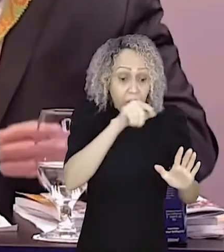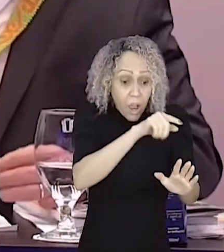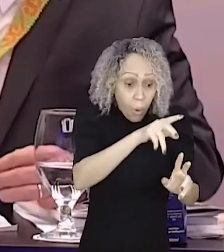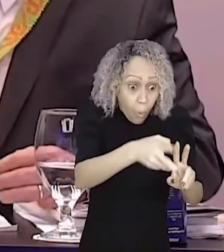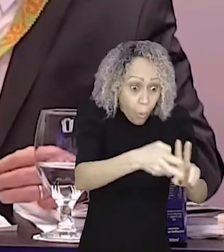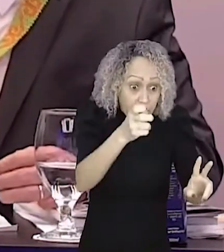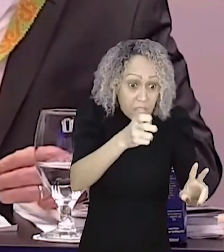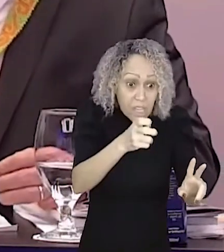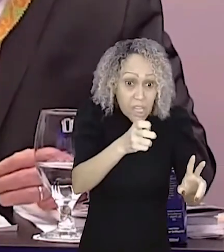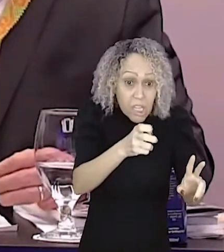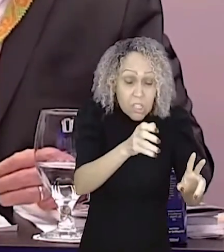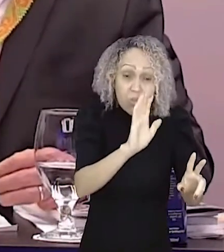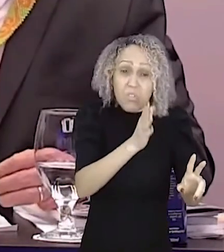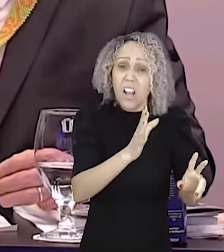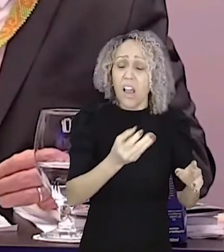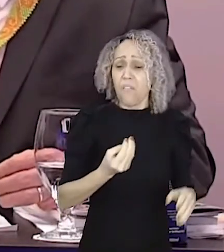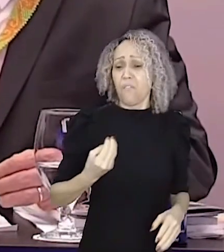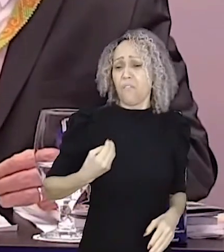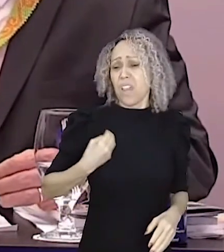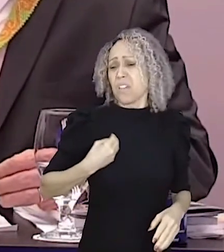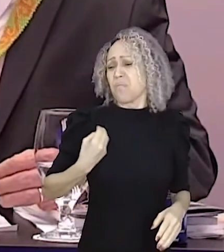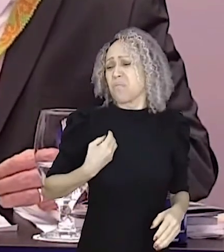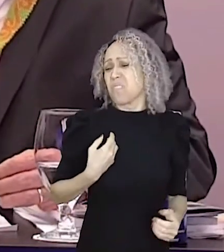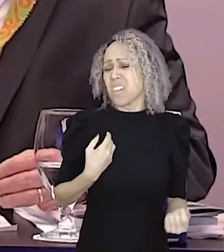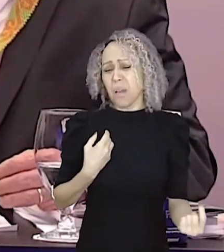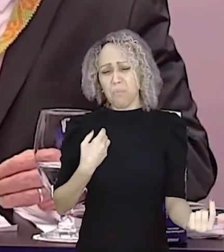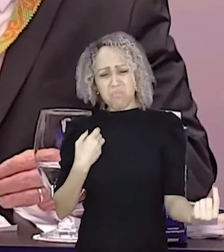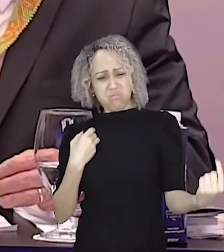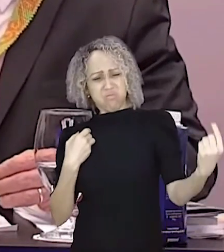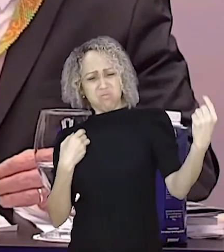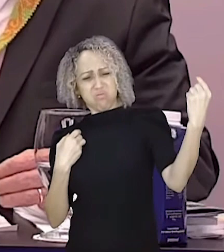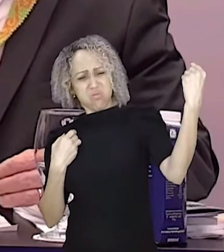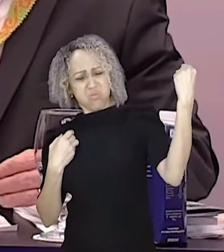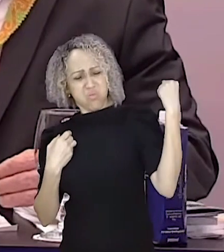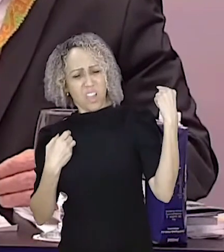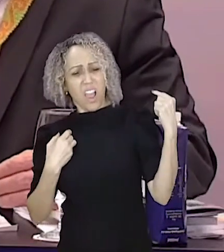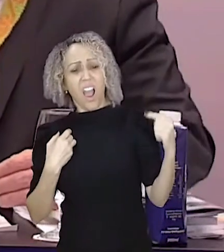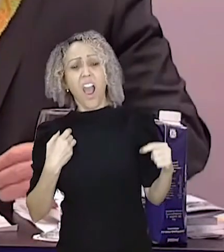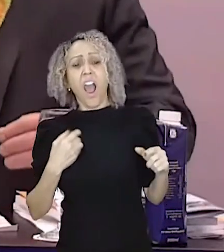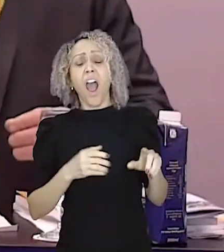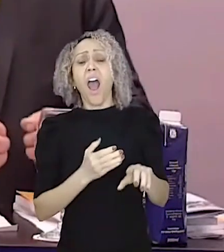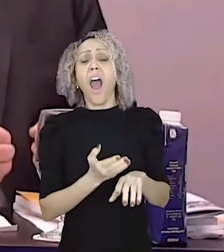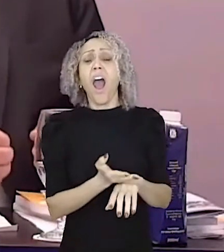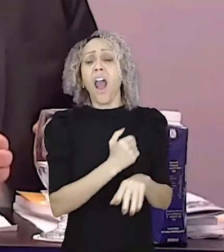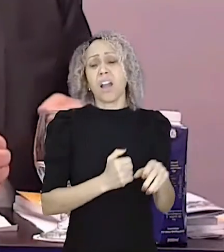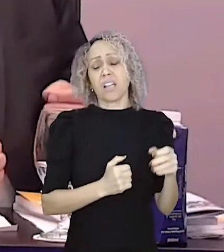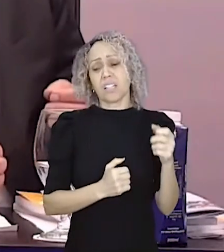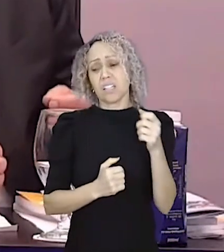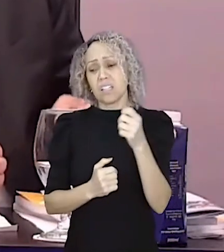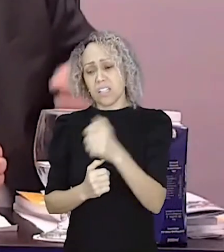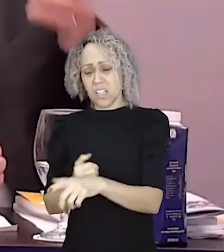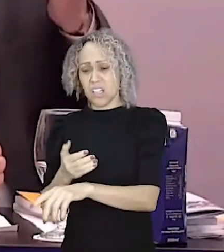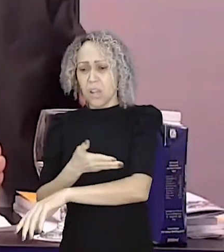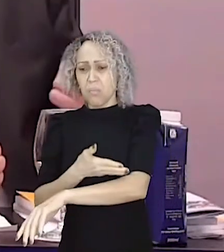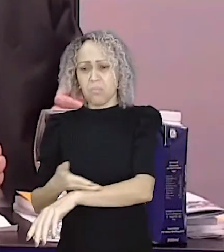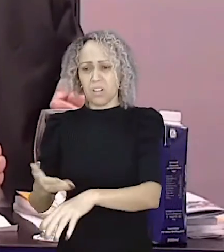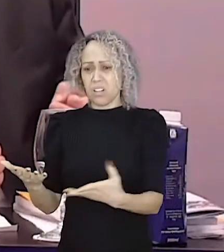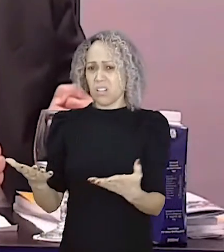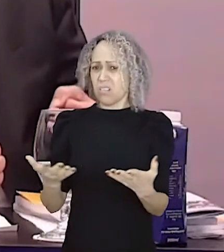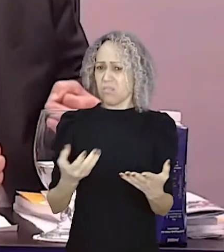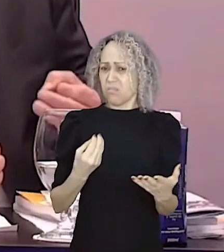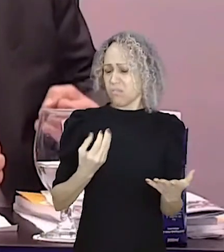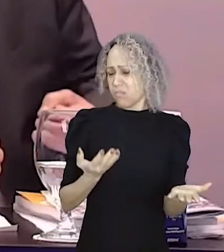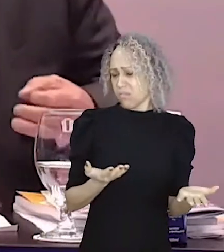digo obrigação moral, obrigação ética, obrigação política, de fazer a